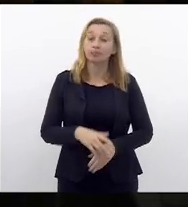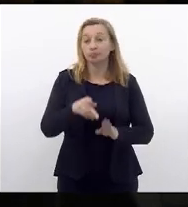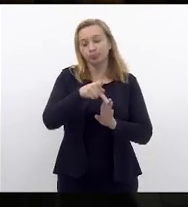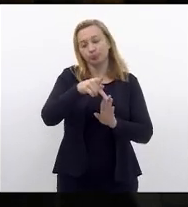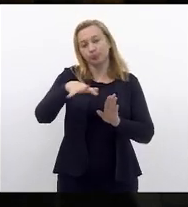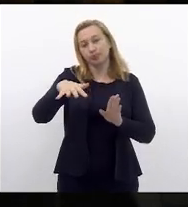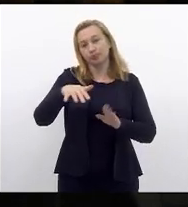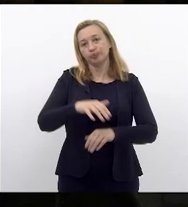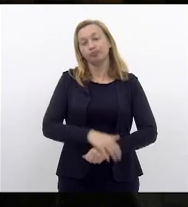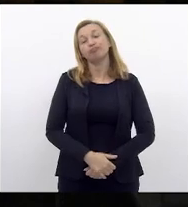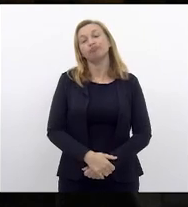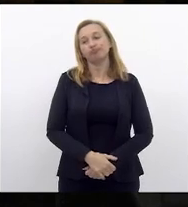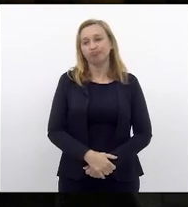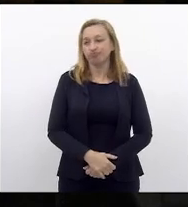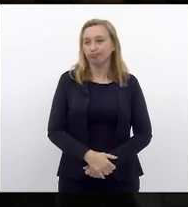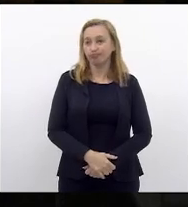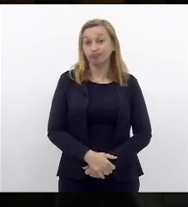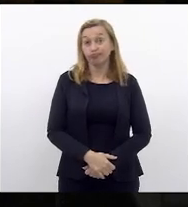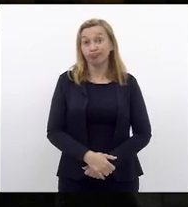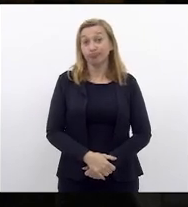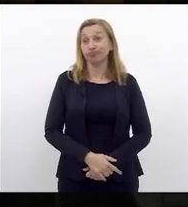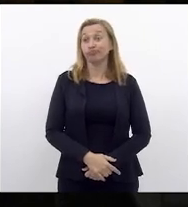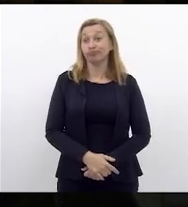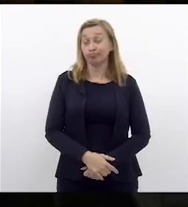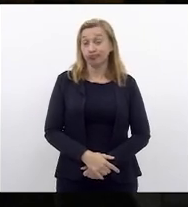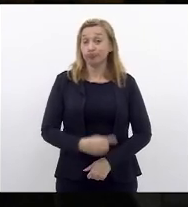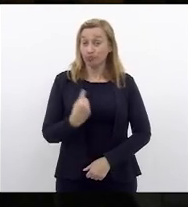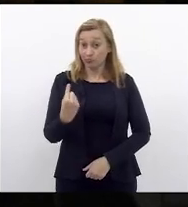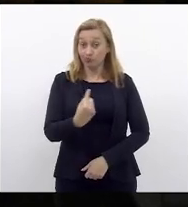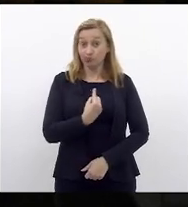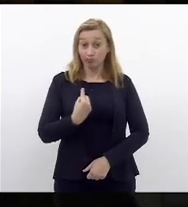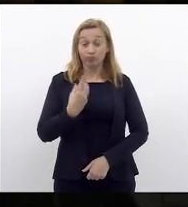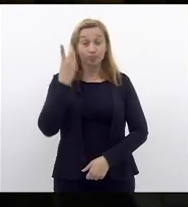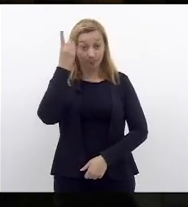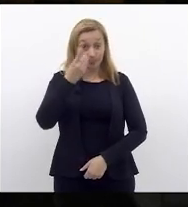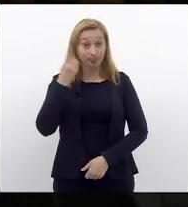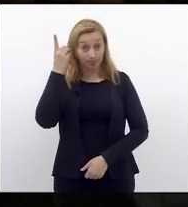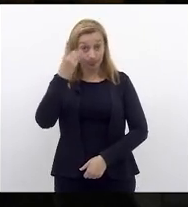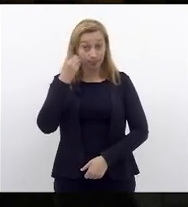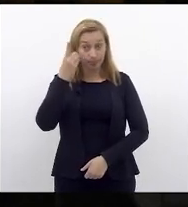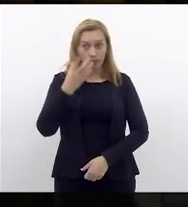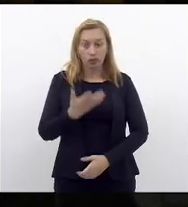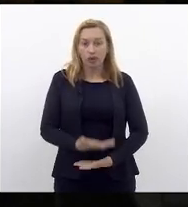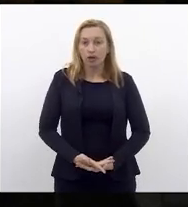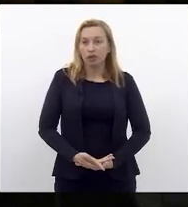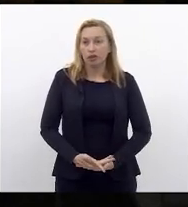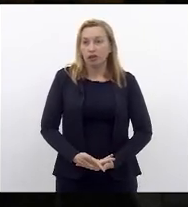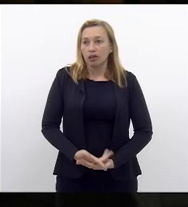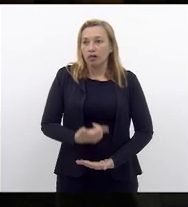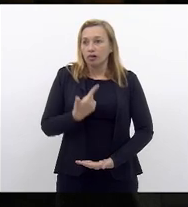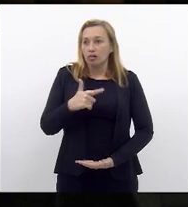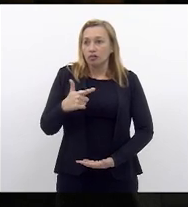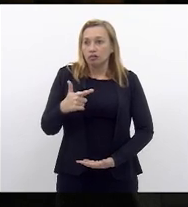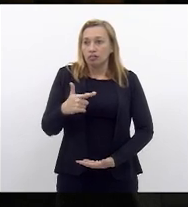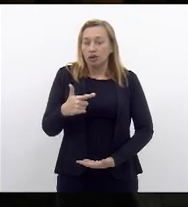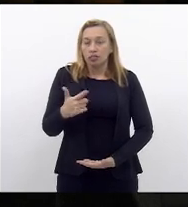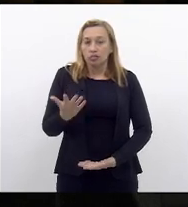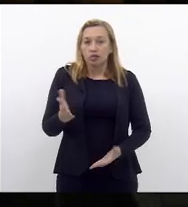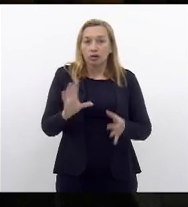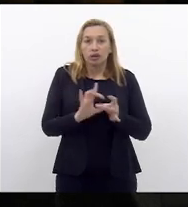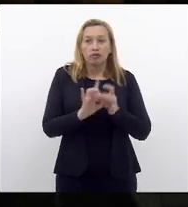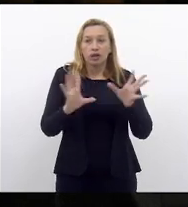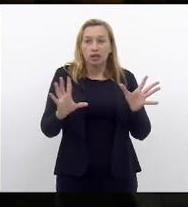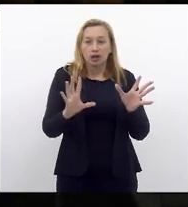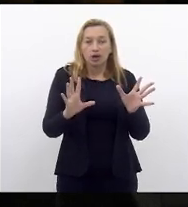protocolos. E que nós, do parlamento, não temos nenhuma autoridade para